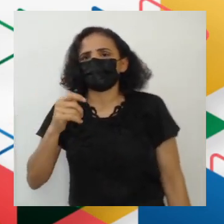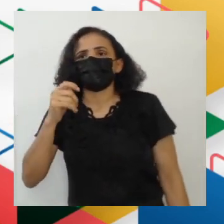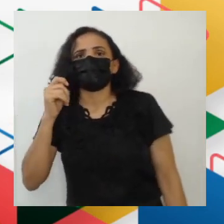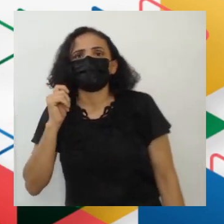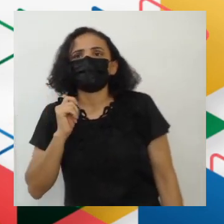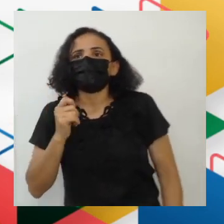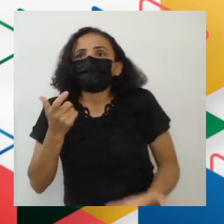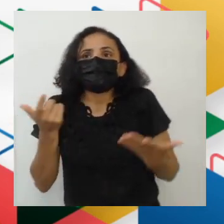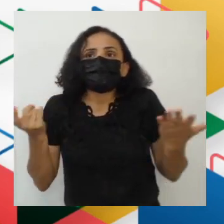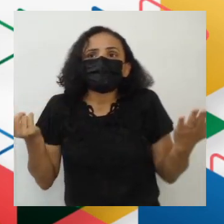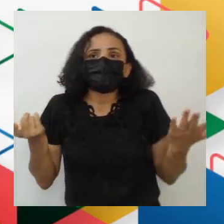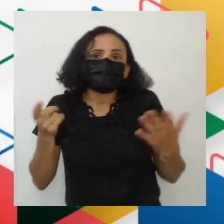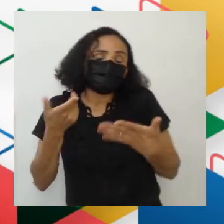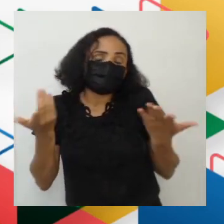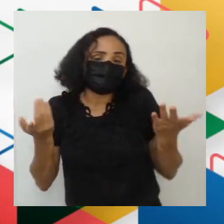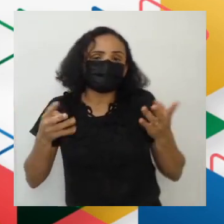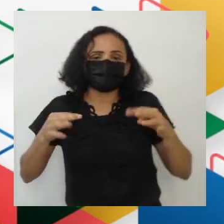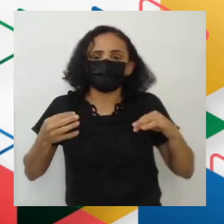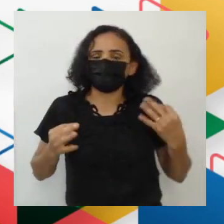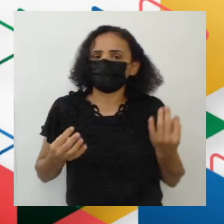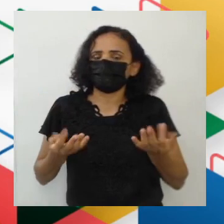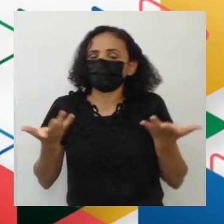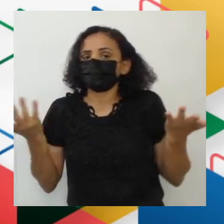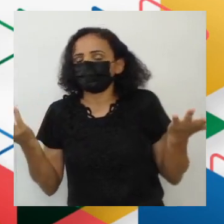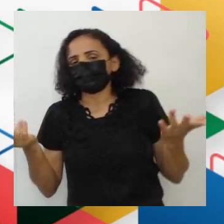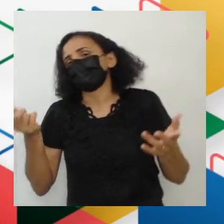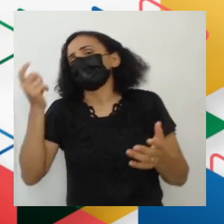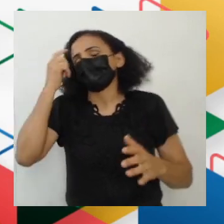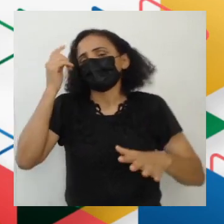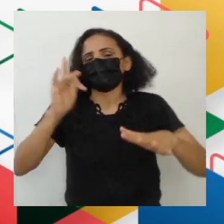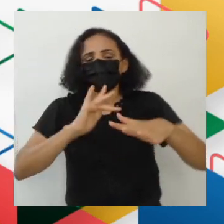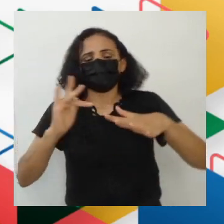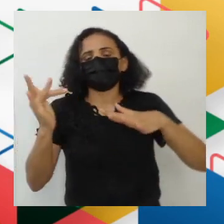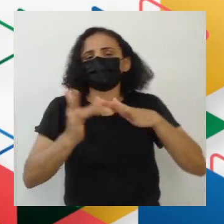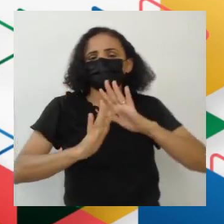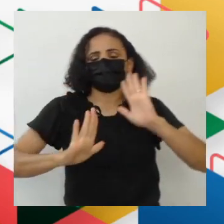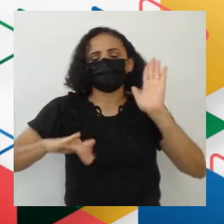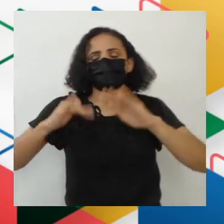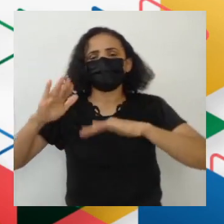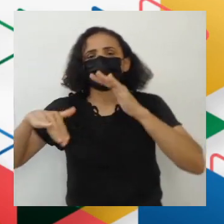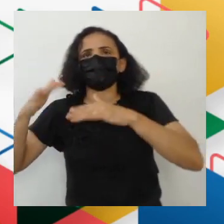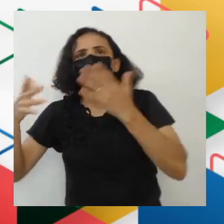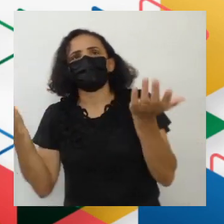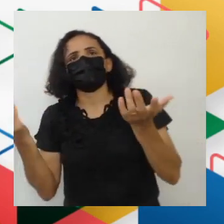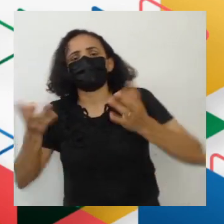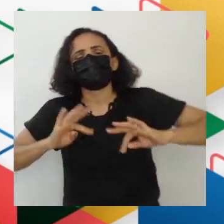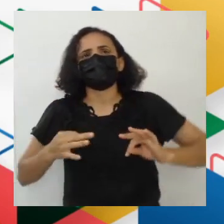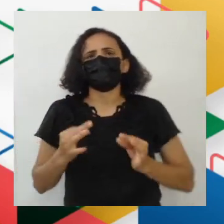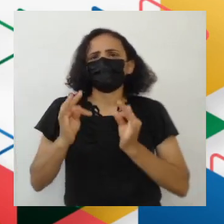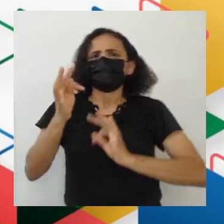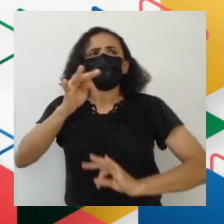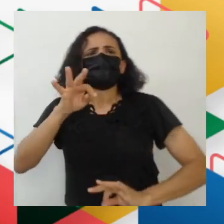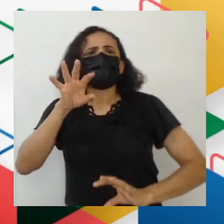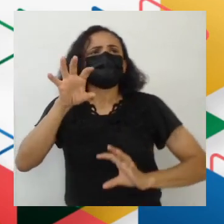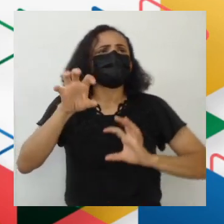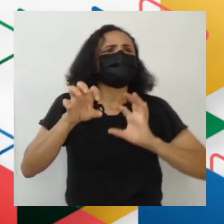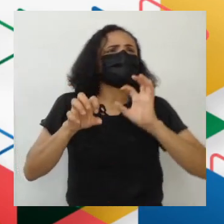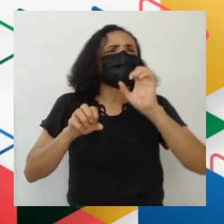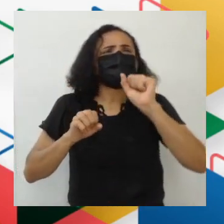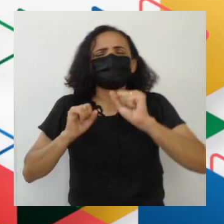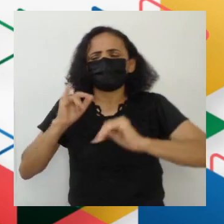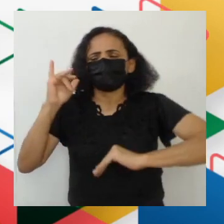senhores das novas tecnologias, transitam nas redes sociais, varrem o mundo através dos teclados